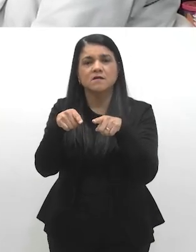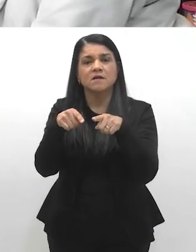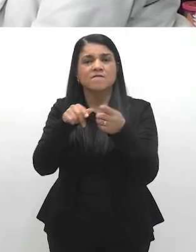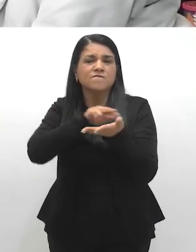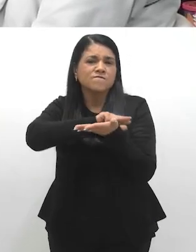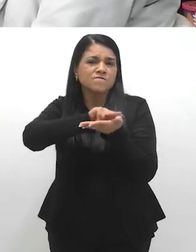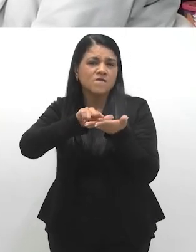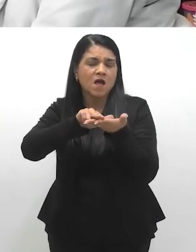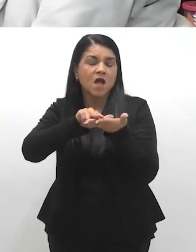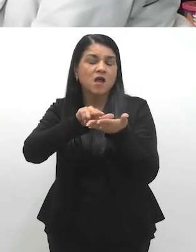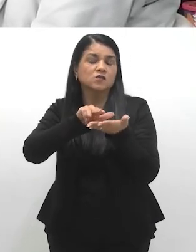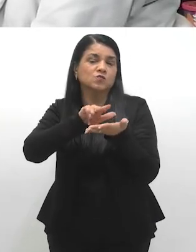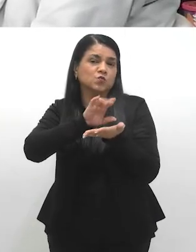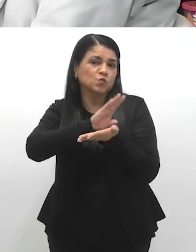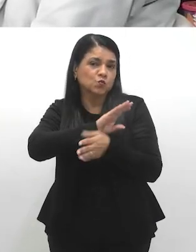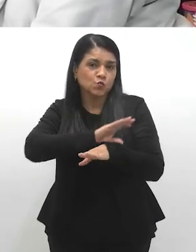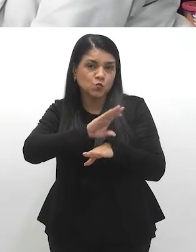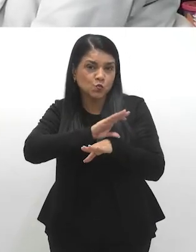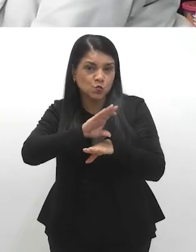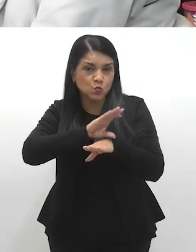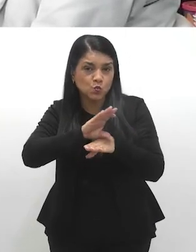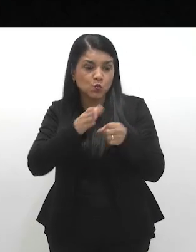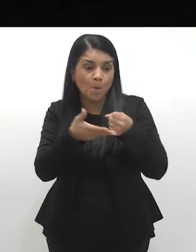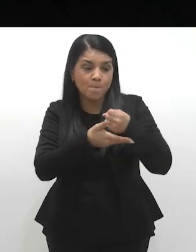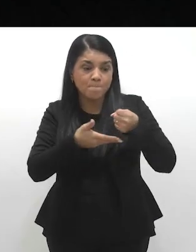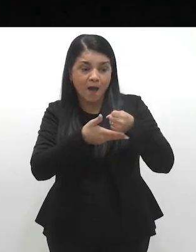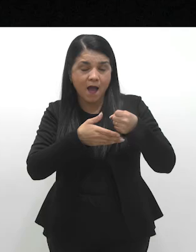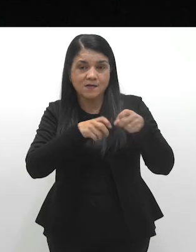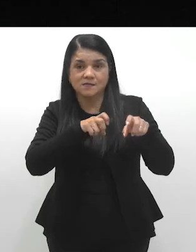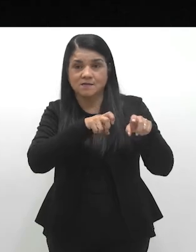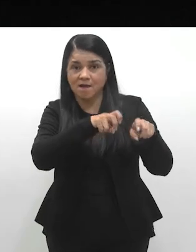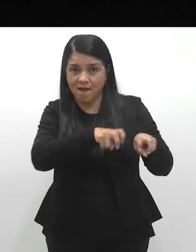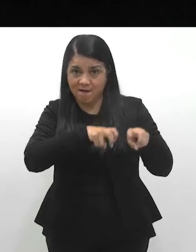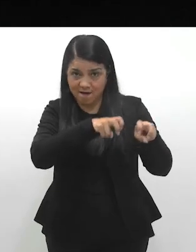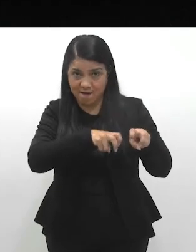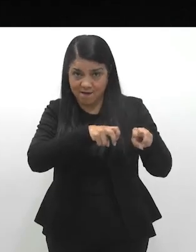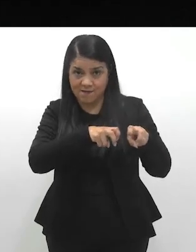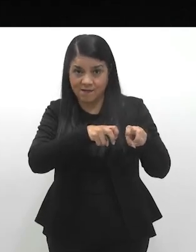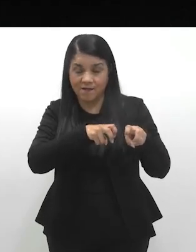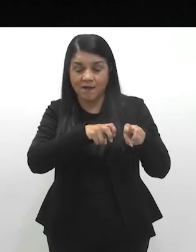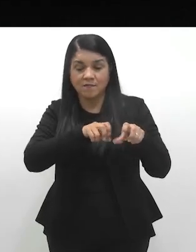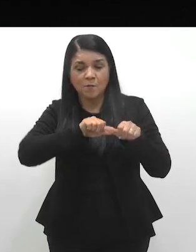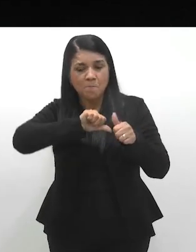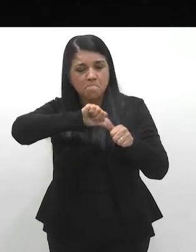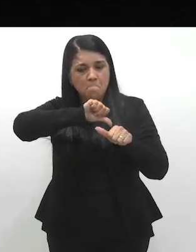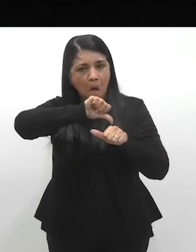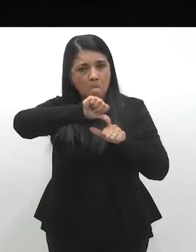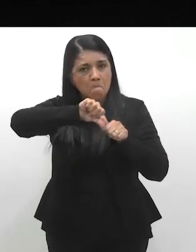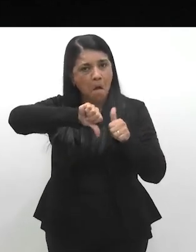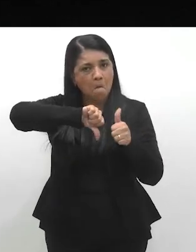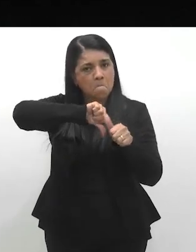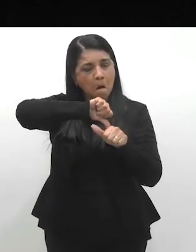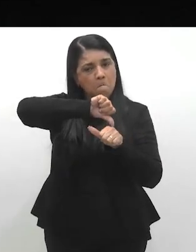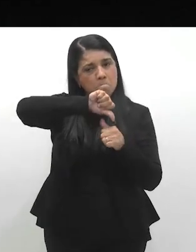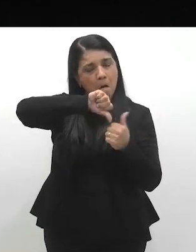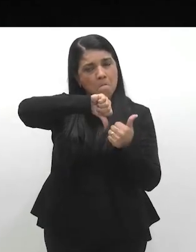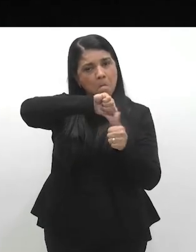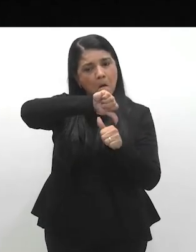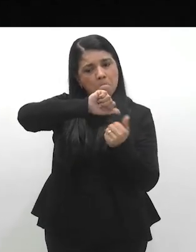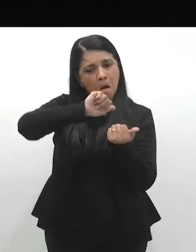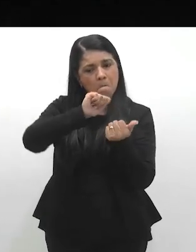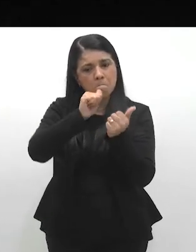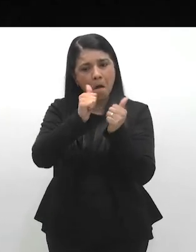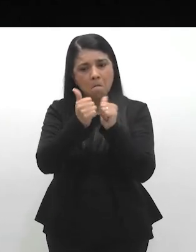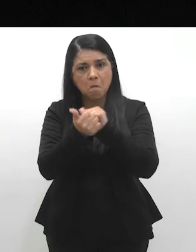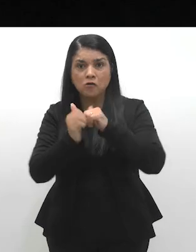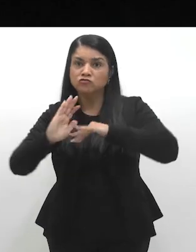diversos outros cursos que davam base para as agrárias, mas depois o papel vai mudando até pelo próprio desenvolvimento do Estado do